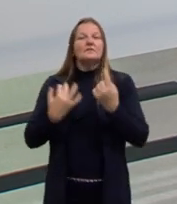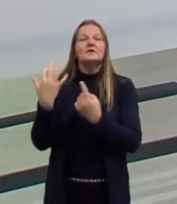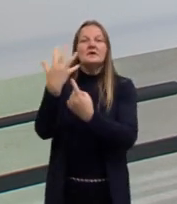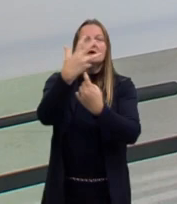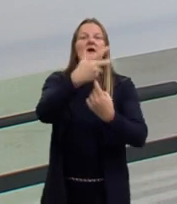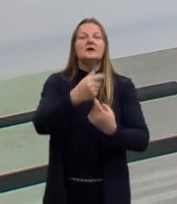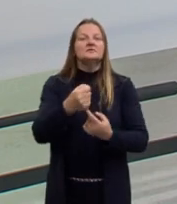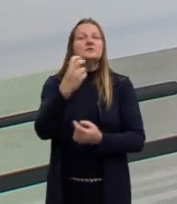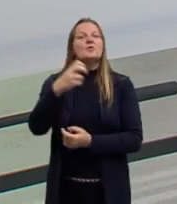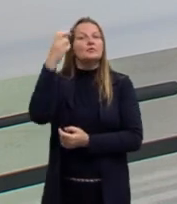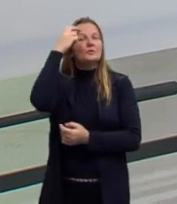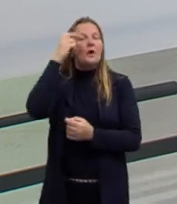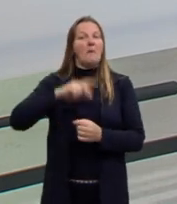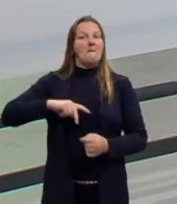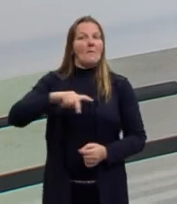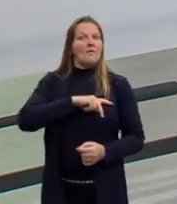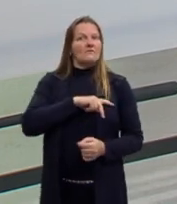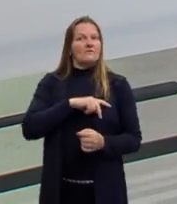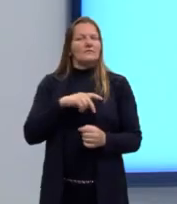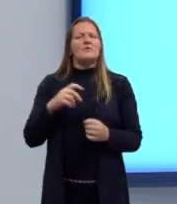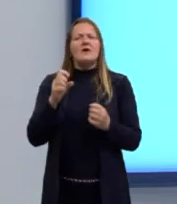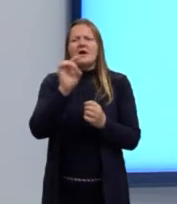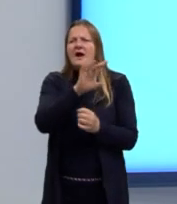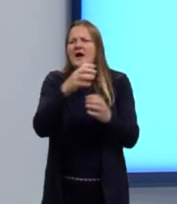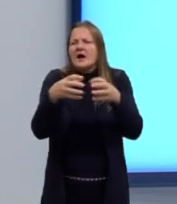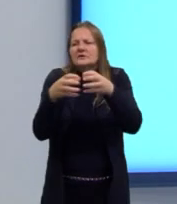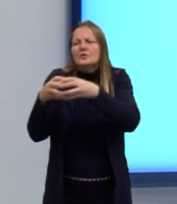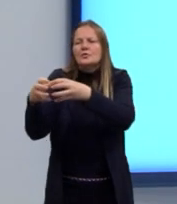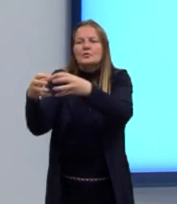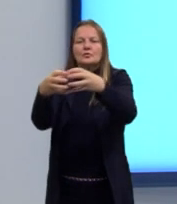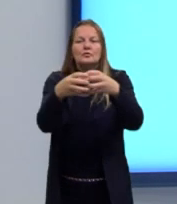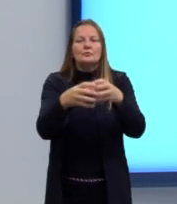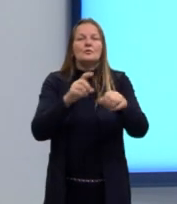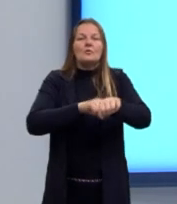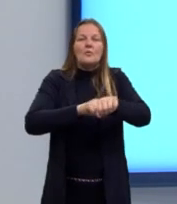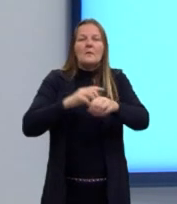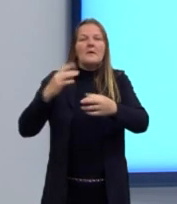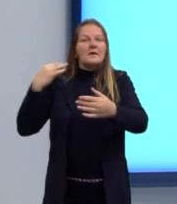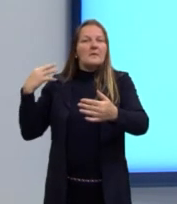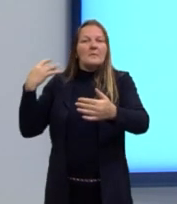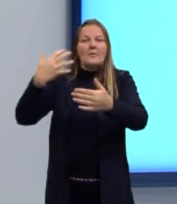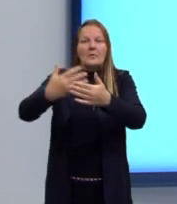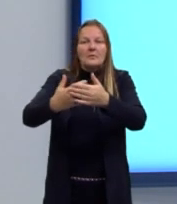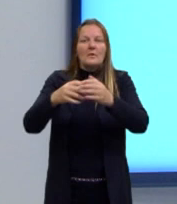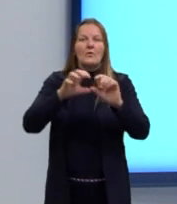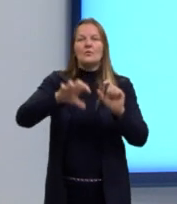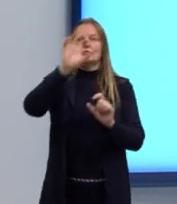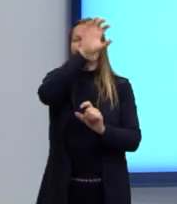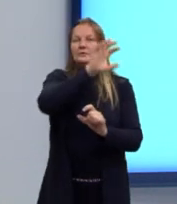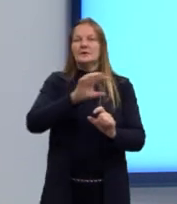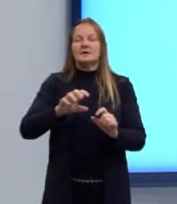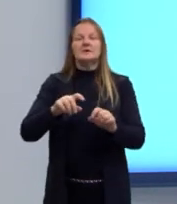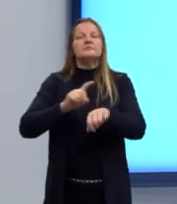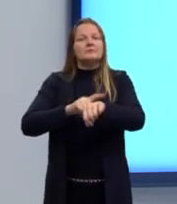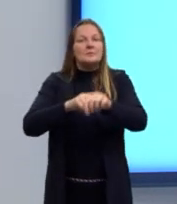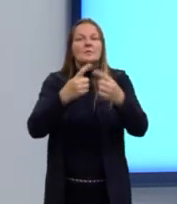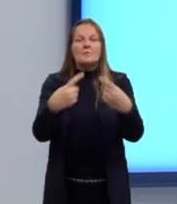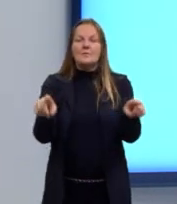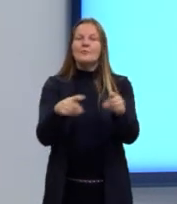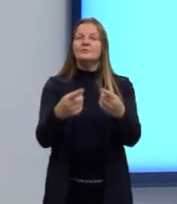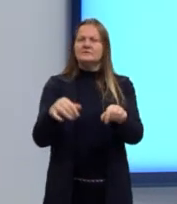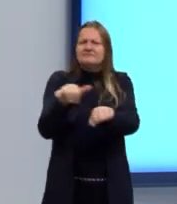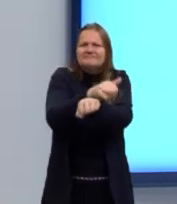e cultural de um povo em determinada época ou região a música é um veículo